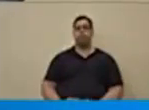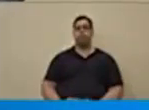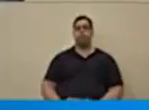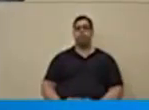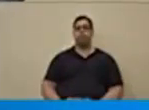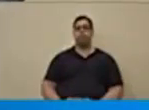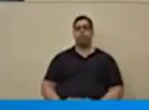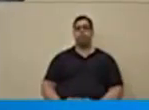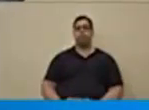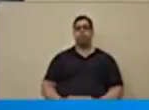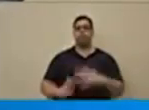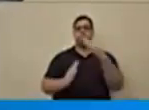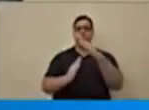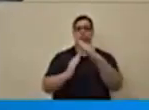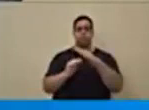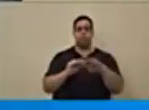Está suspensa a sessão.